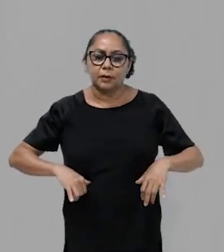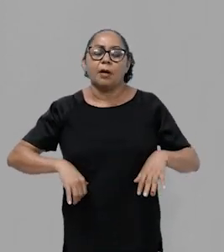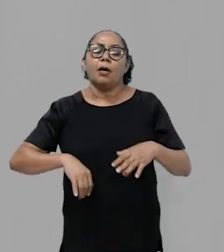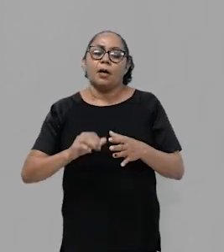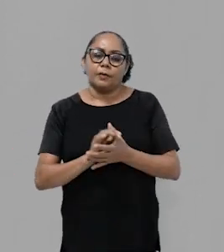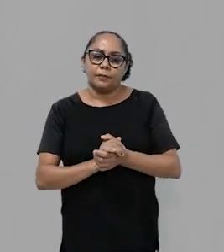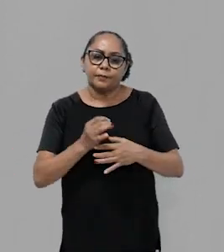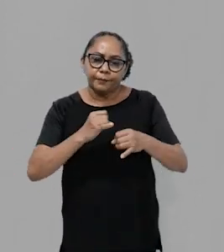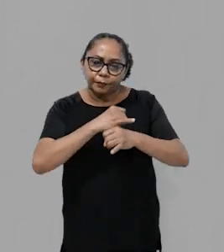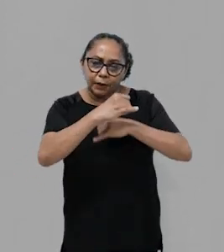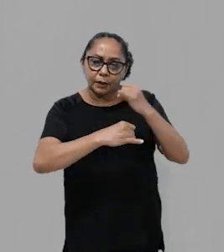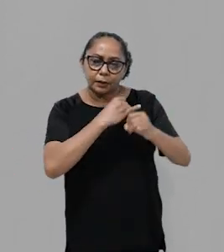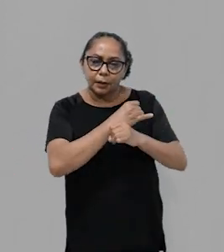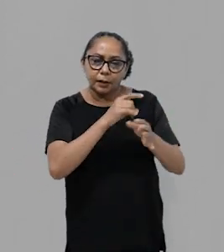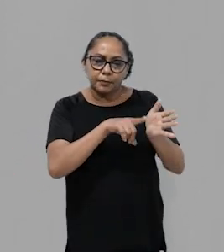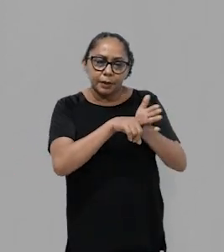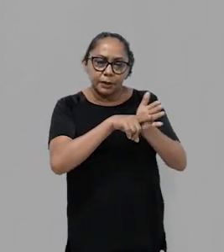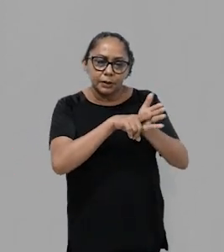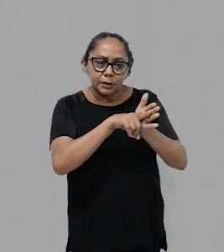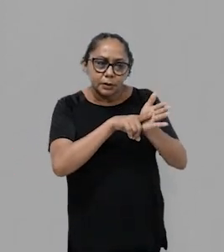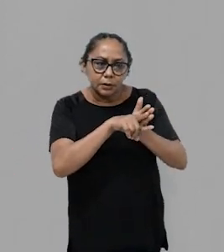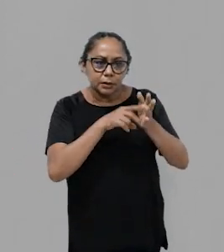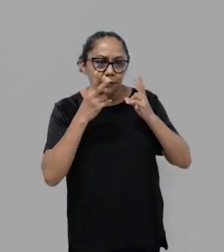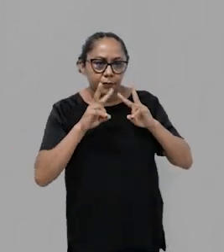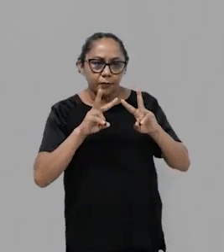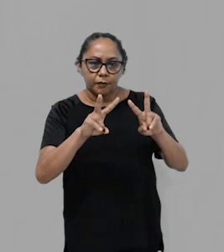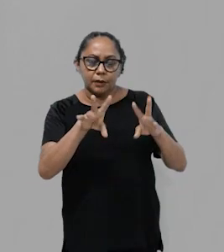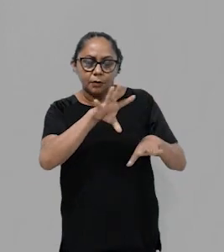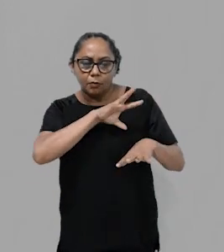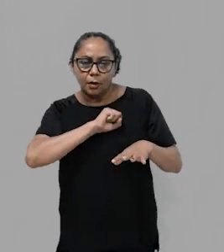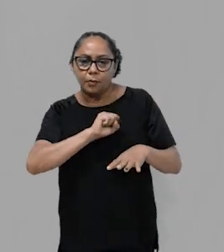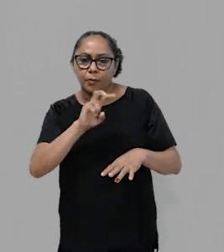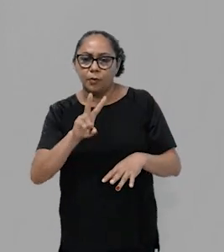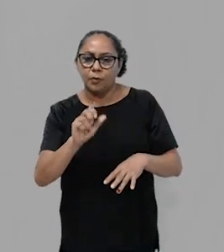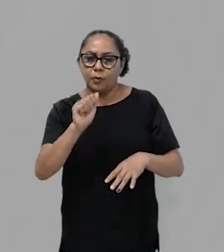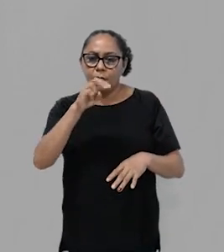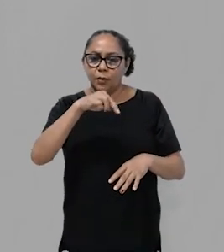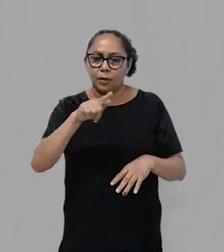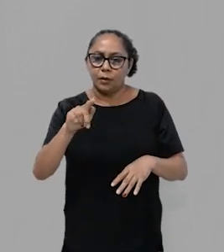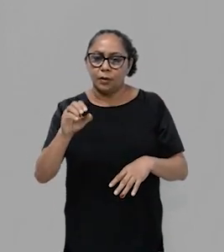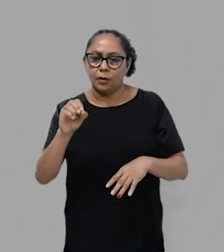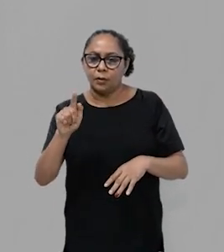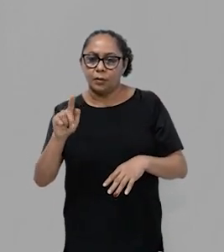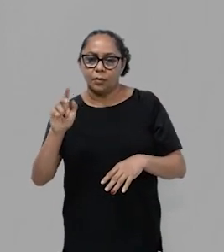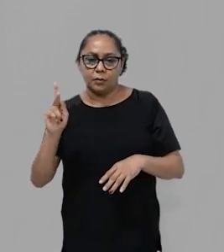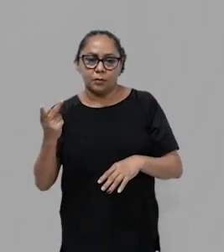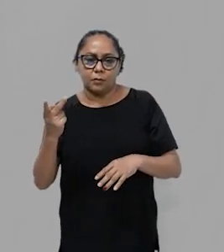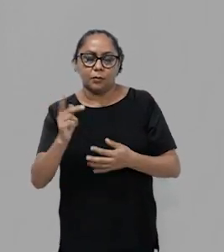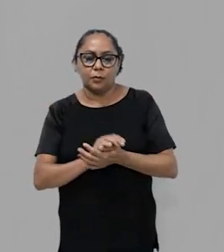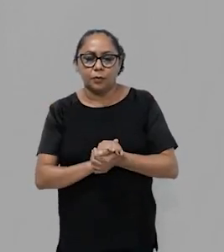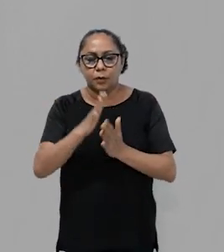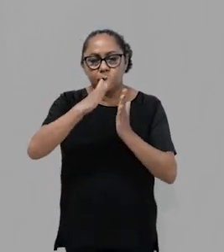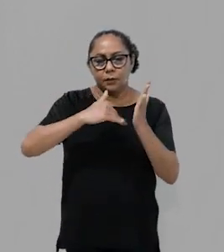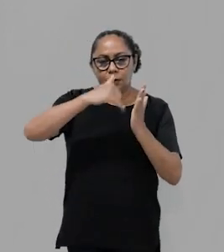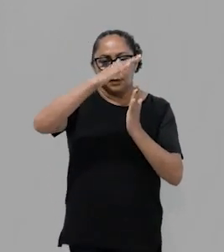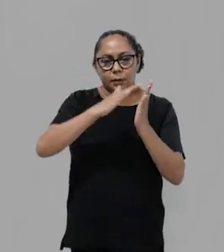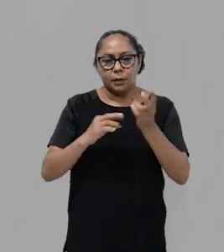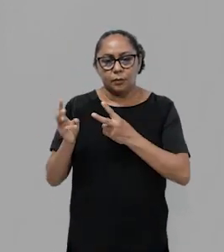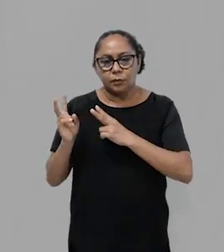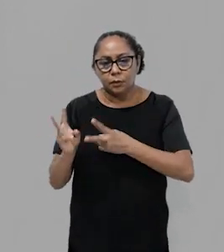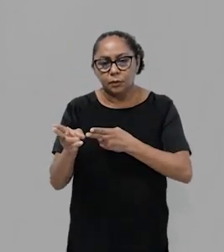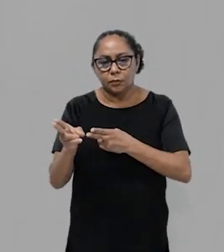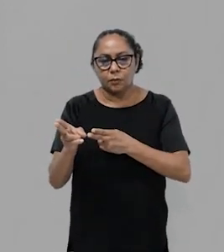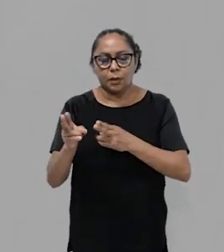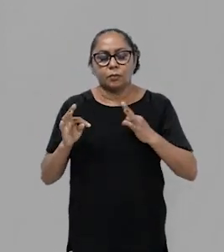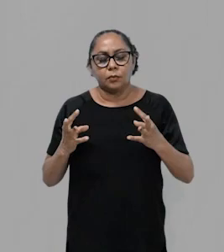Com Amor Van Gogh, que foi um filme premiado, onde os atores foram pintados da mesma forma como o Van Gogh pintava as obras. Todos